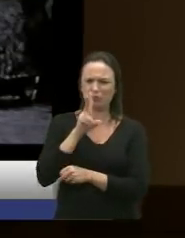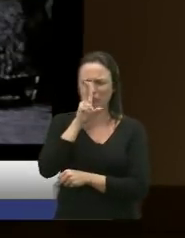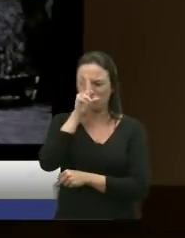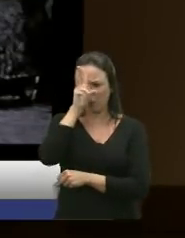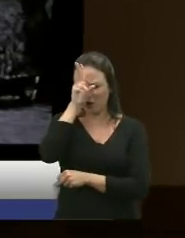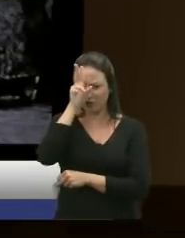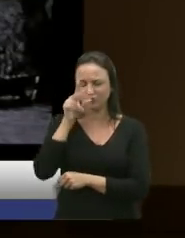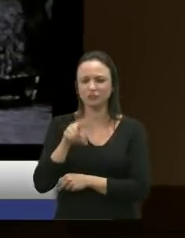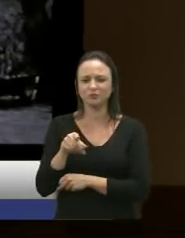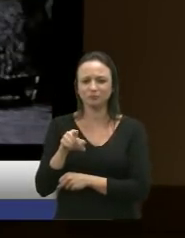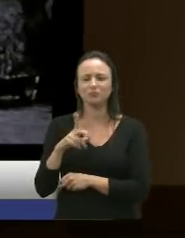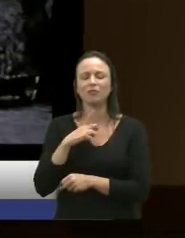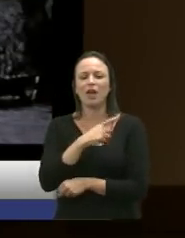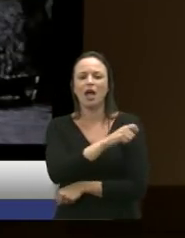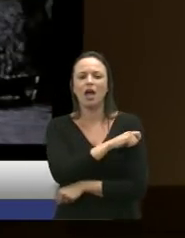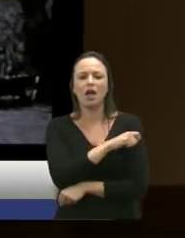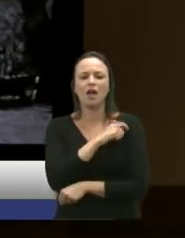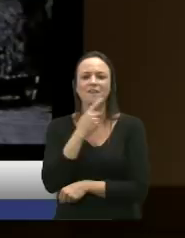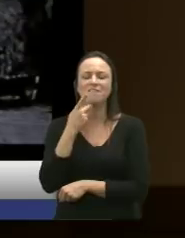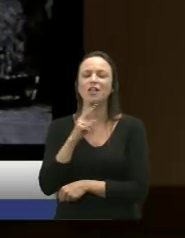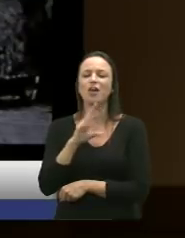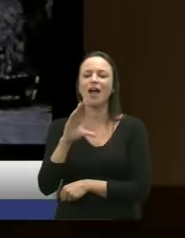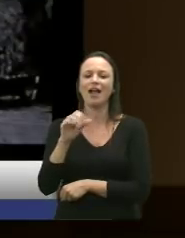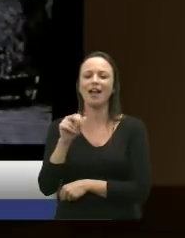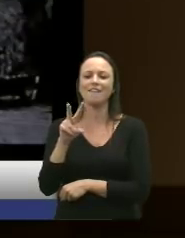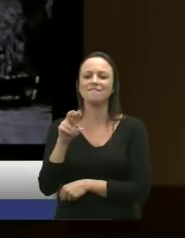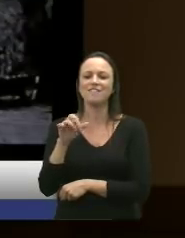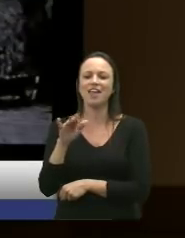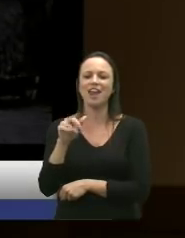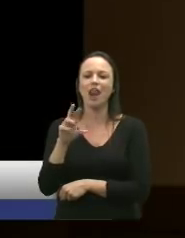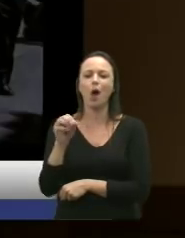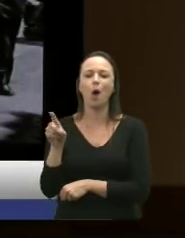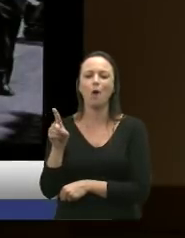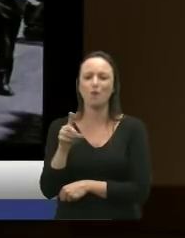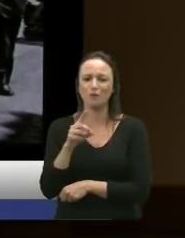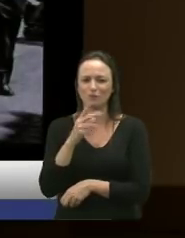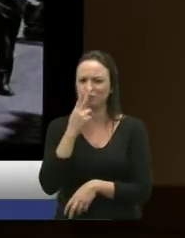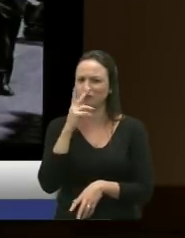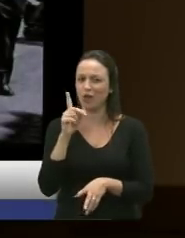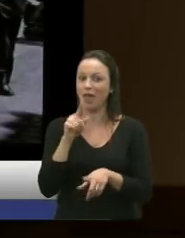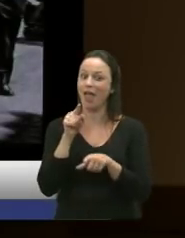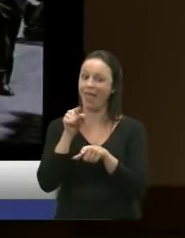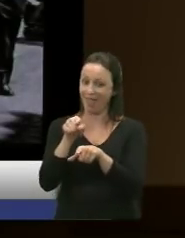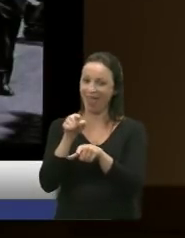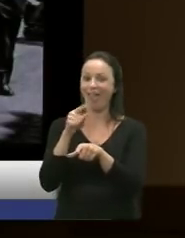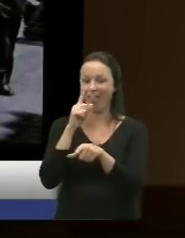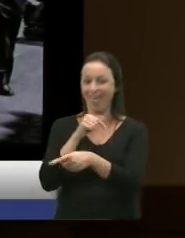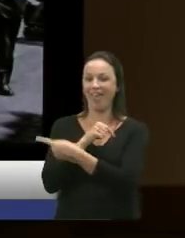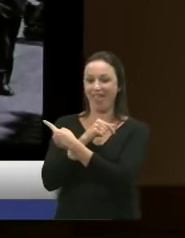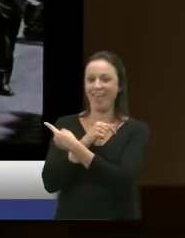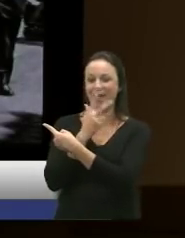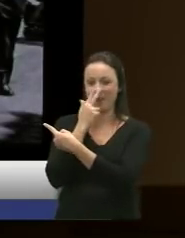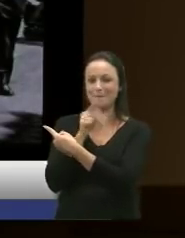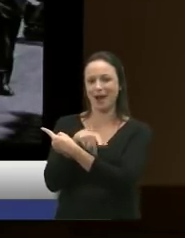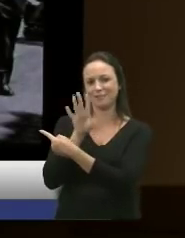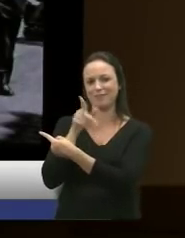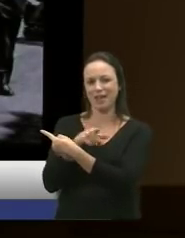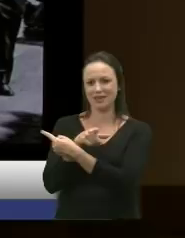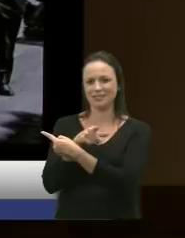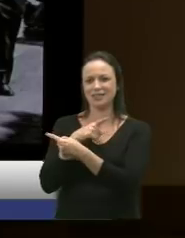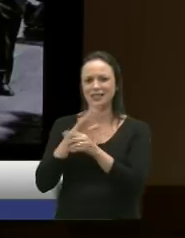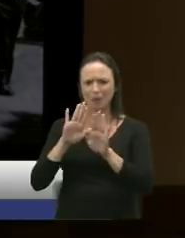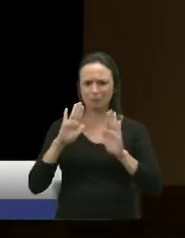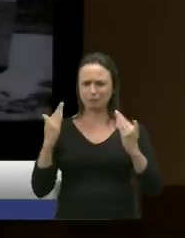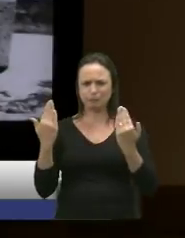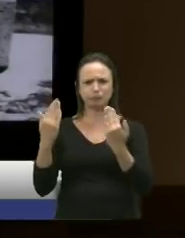Tem alguns alunos meus que chamam de caveirão. Eu não acho parecido com o caveirão, eu acho que é mais parecido esse aqui. Carro blindado com metralhadora de